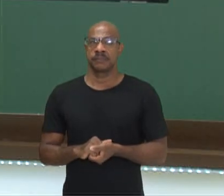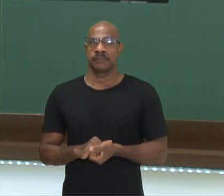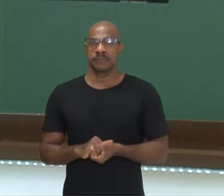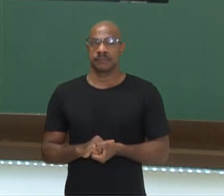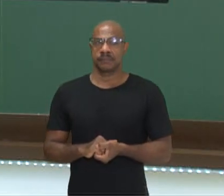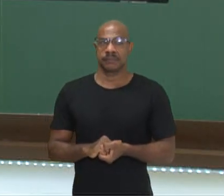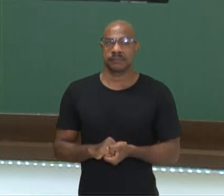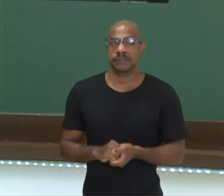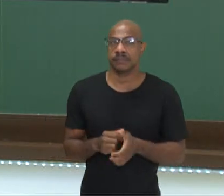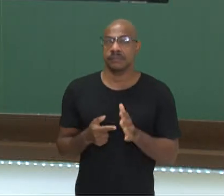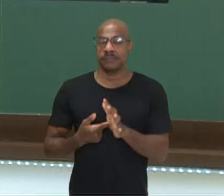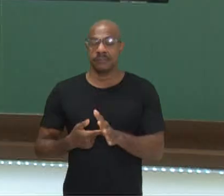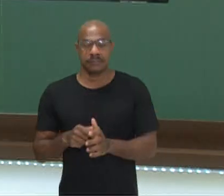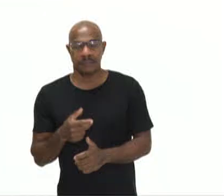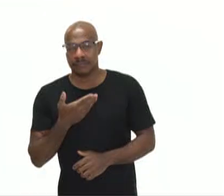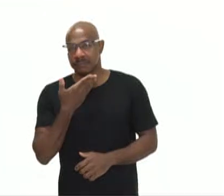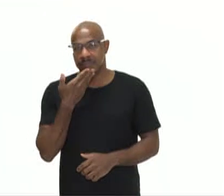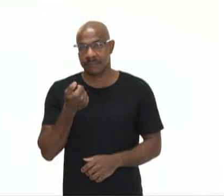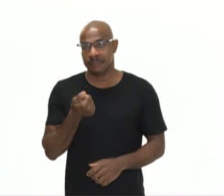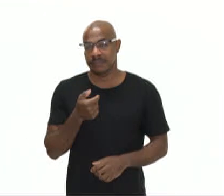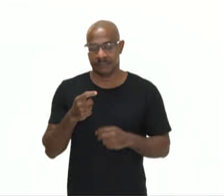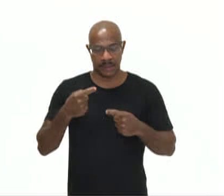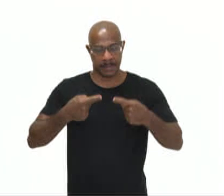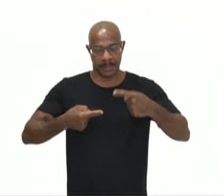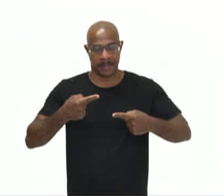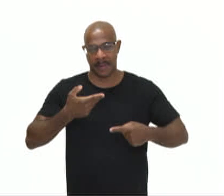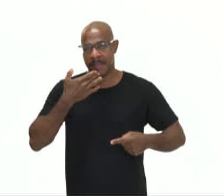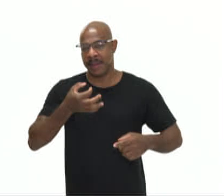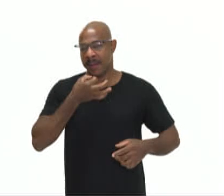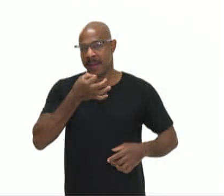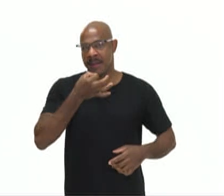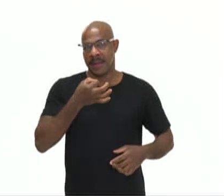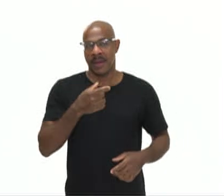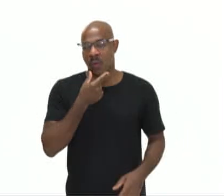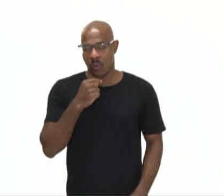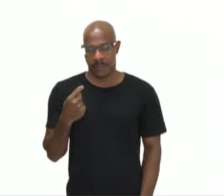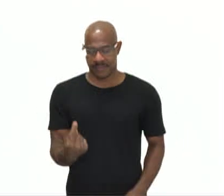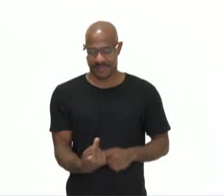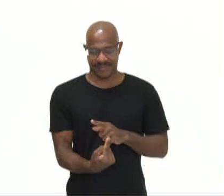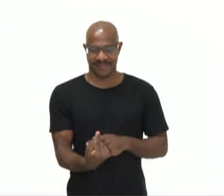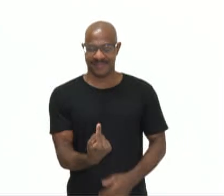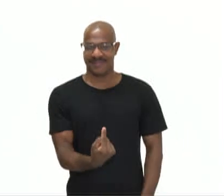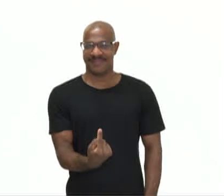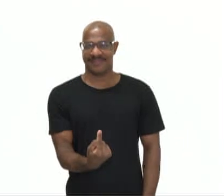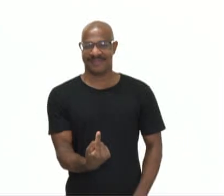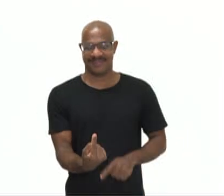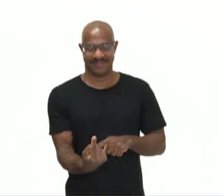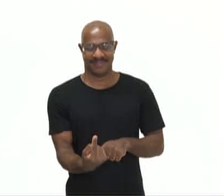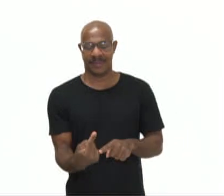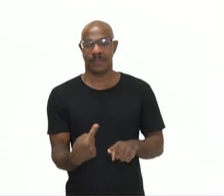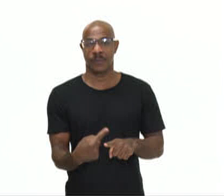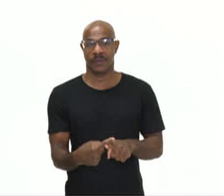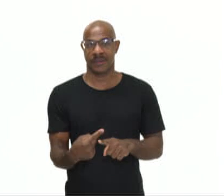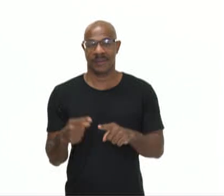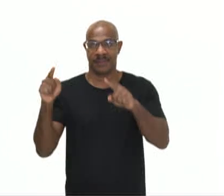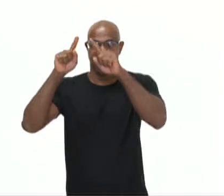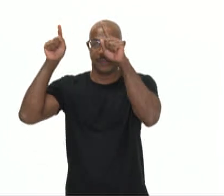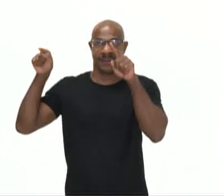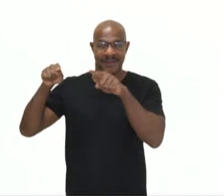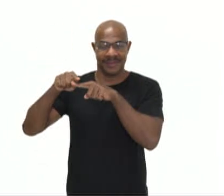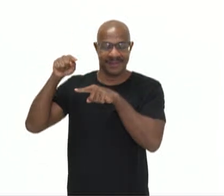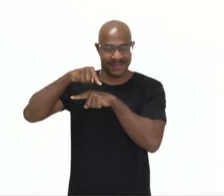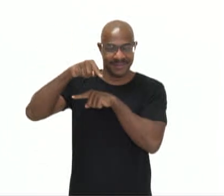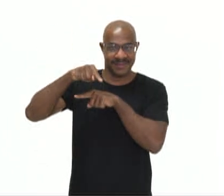Infere-se que quem argumentou melhor foi o homem que inicialmente estava sozinho. Percebe-se isso pelo fato de que o balão de fala